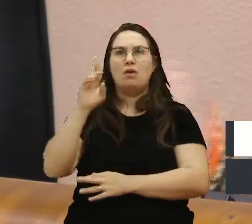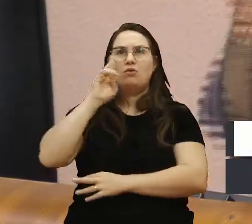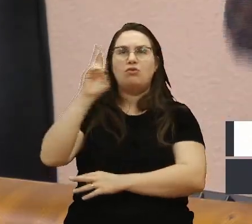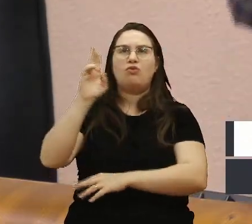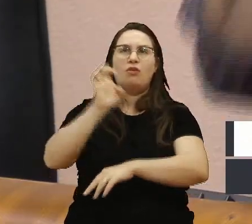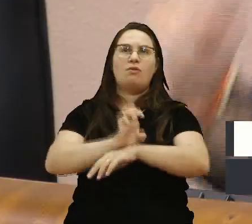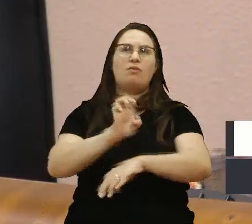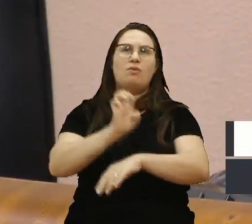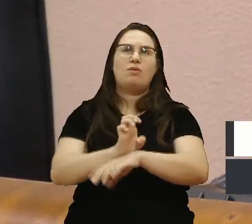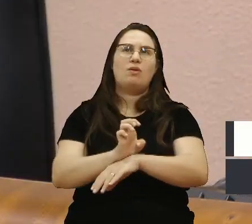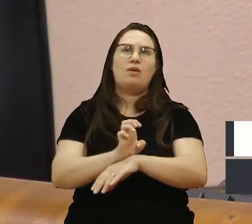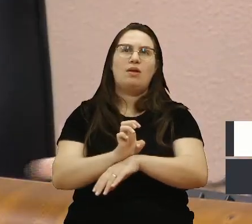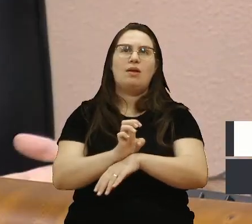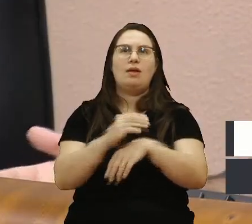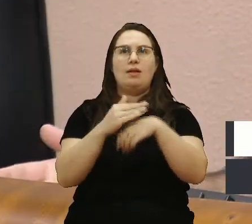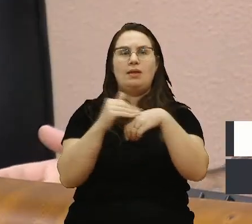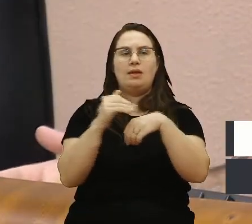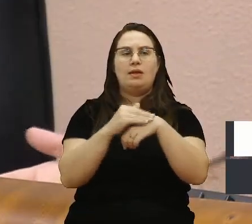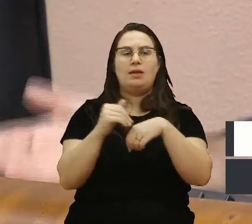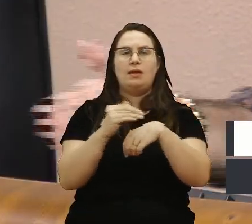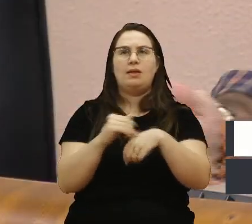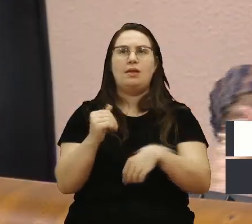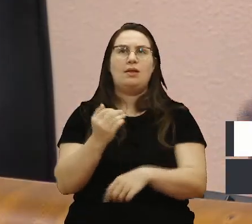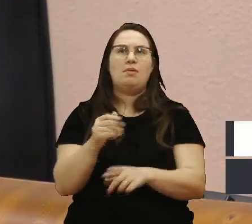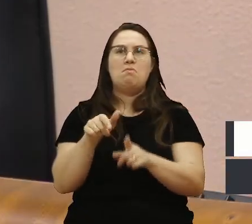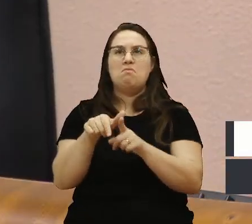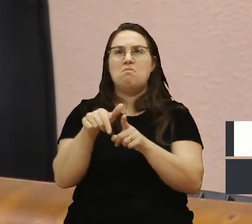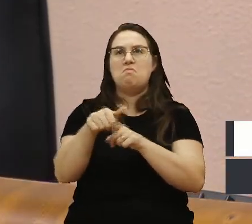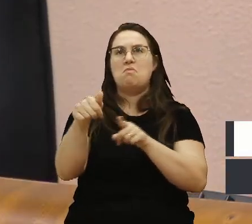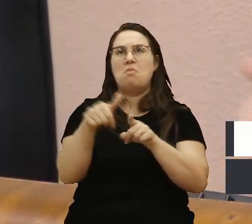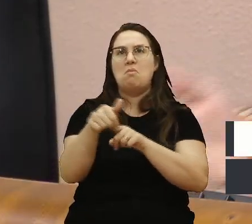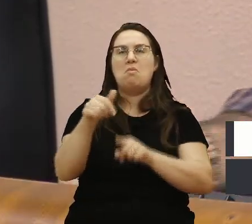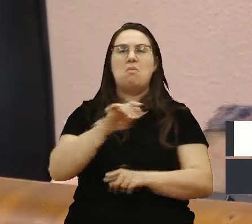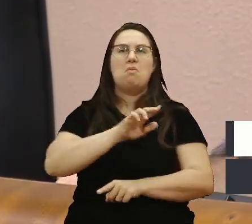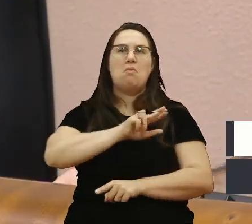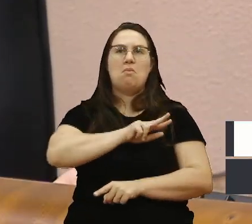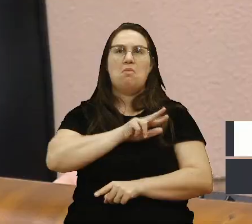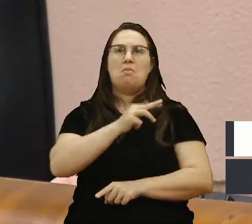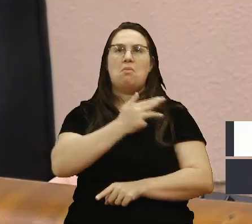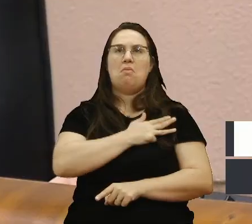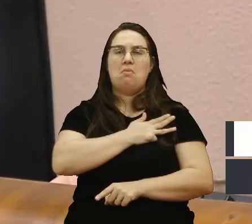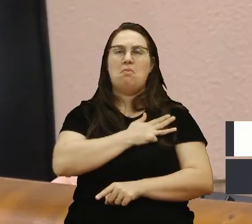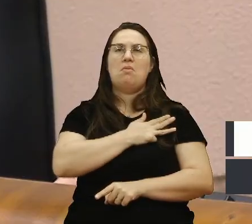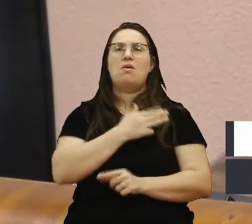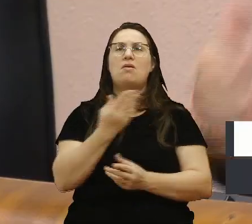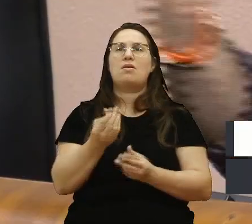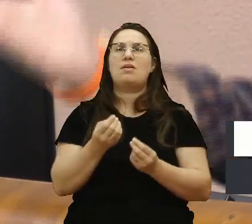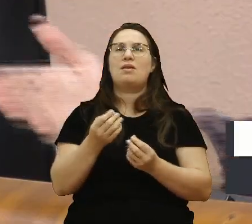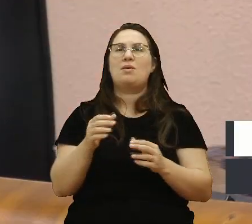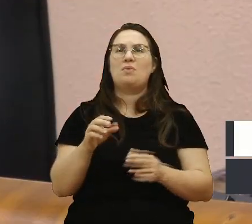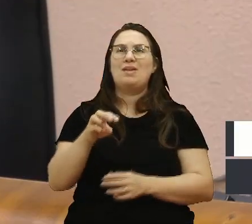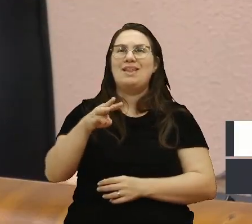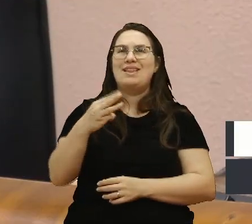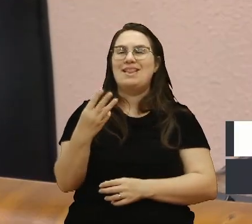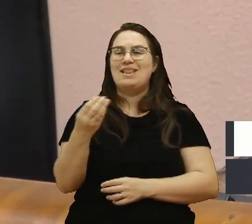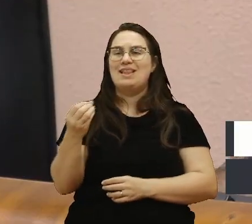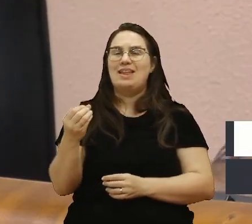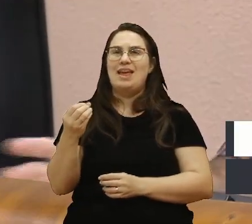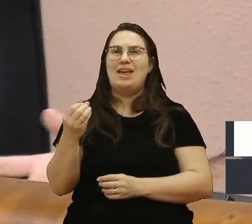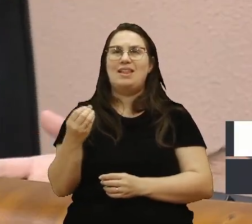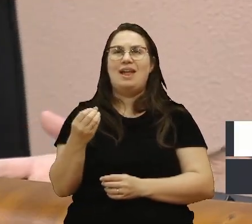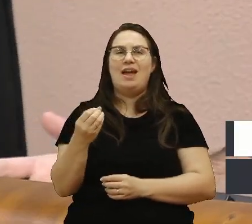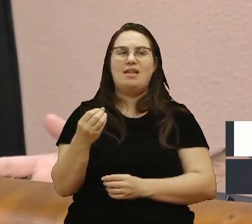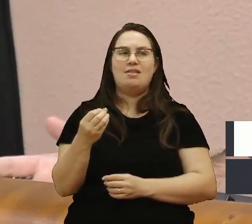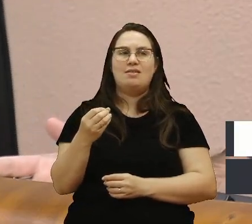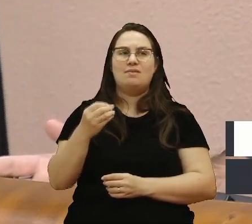aí babar ovo do Lula ou do governo federal. Então, agora que a gente tem 30 milhões de hectares queimando na Amazônia lá,